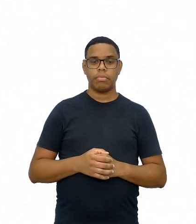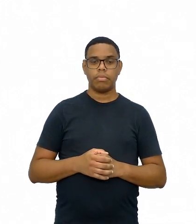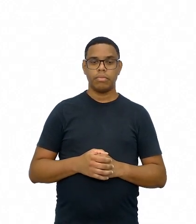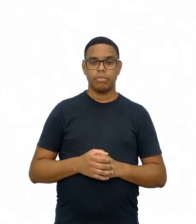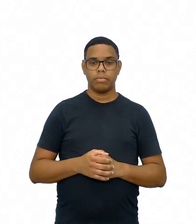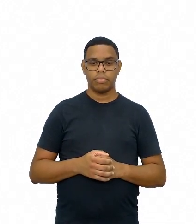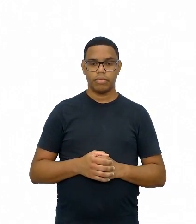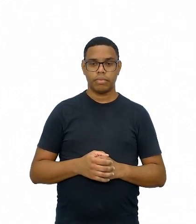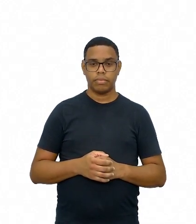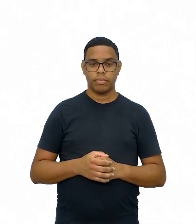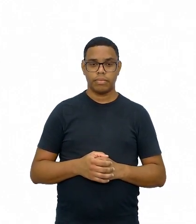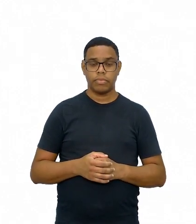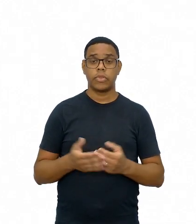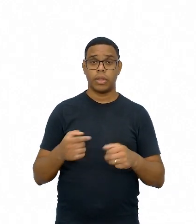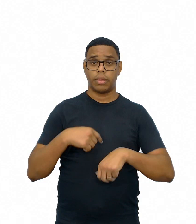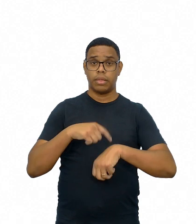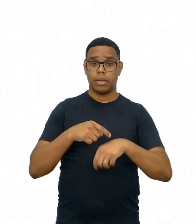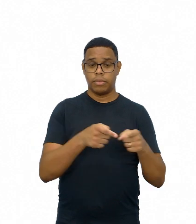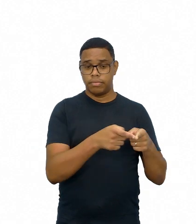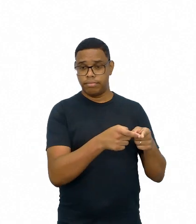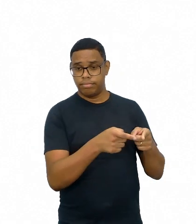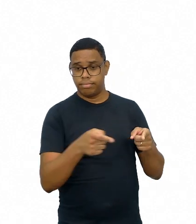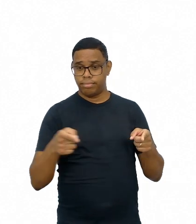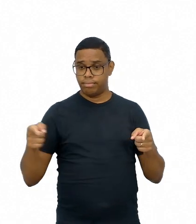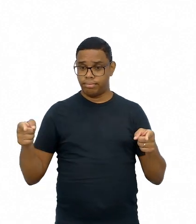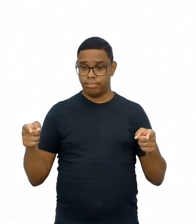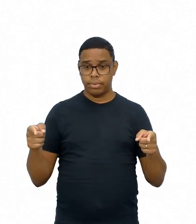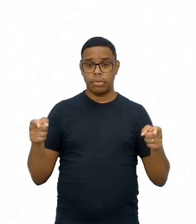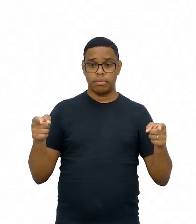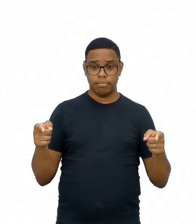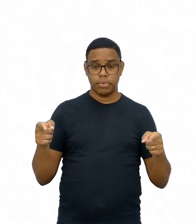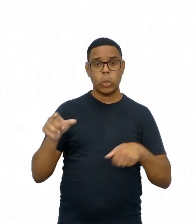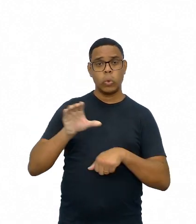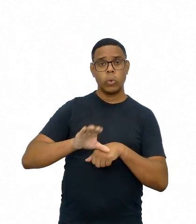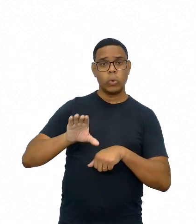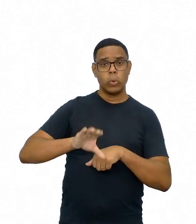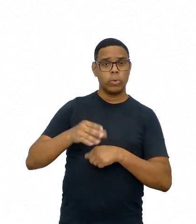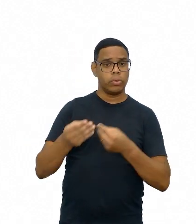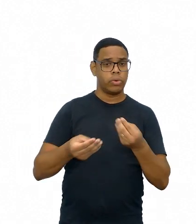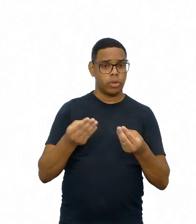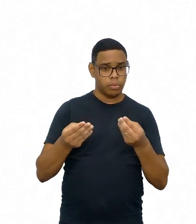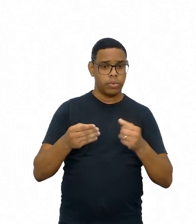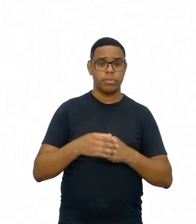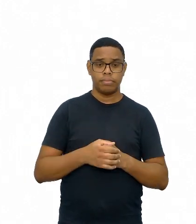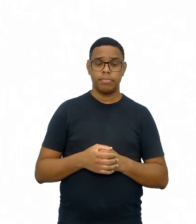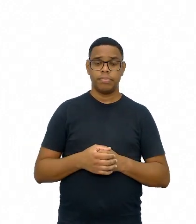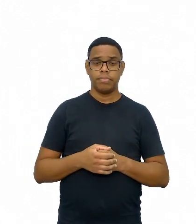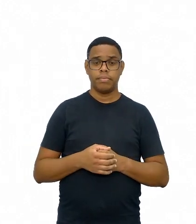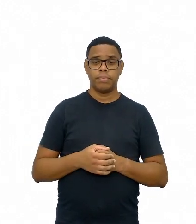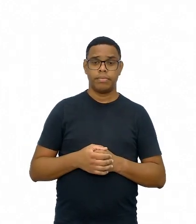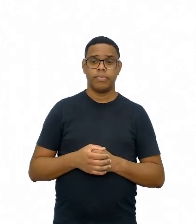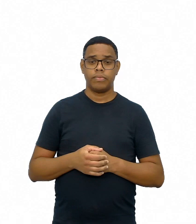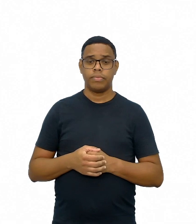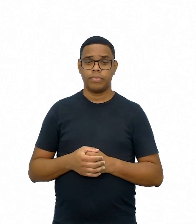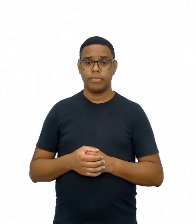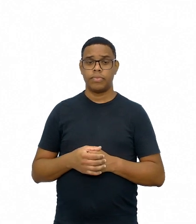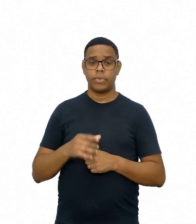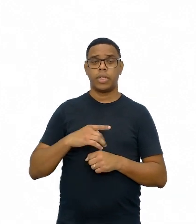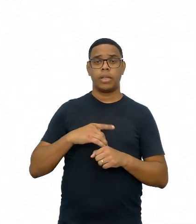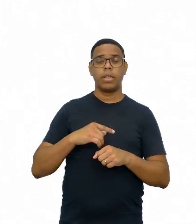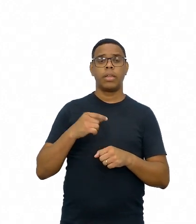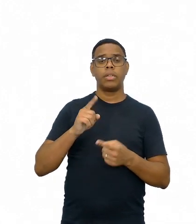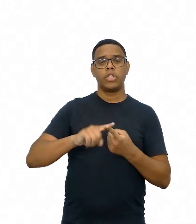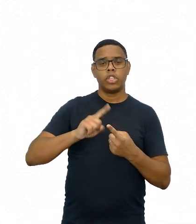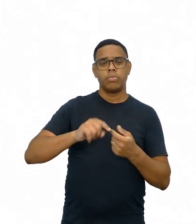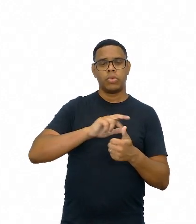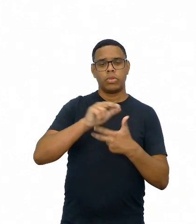Bom, a nossa linha aqui do tempo, né, esse percurso formativo, ele foi marcado aí pelos tipos de